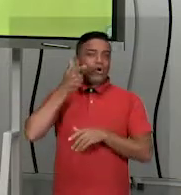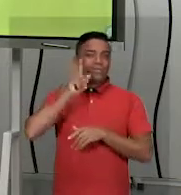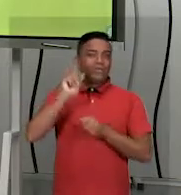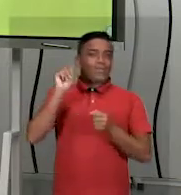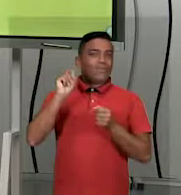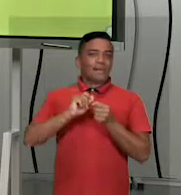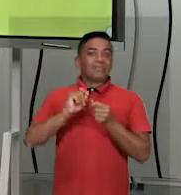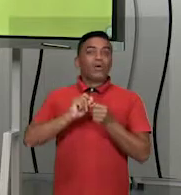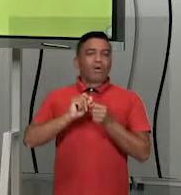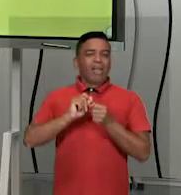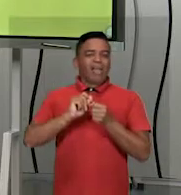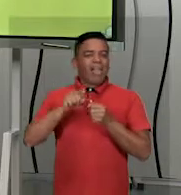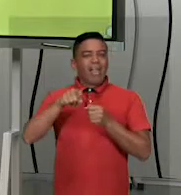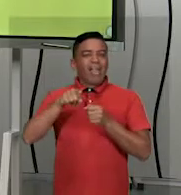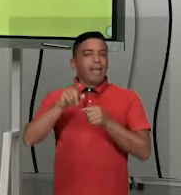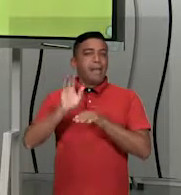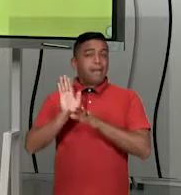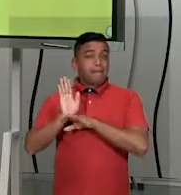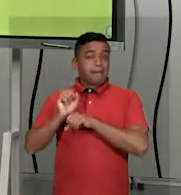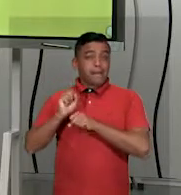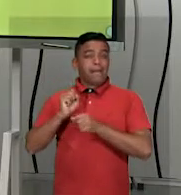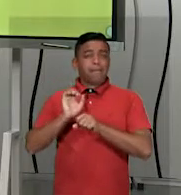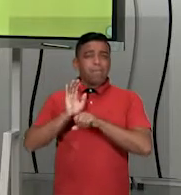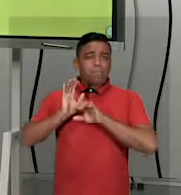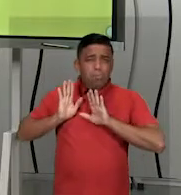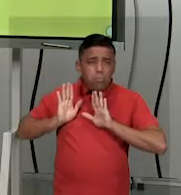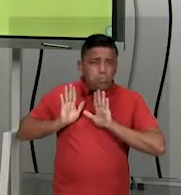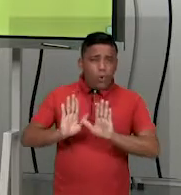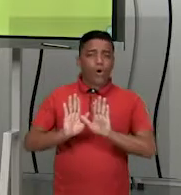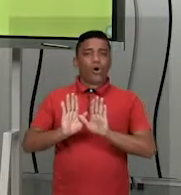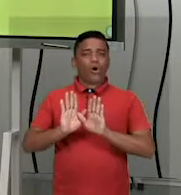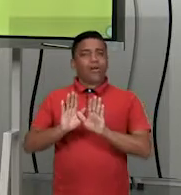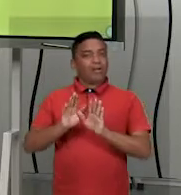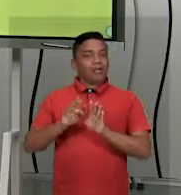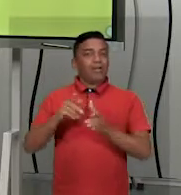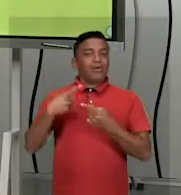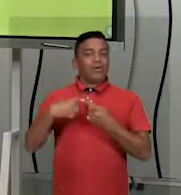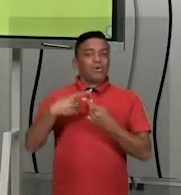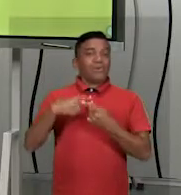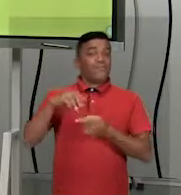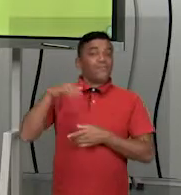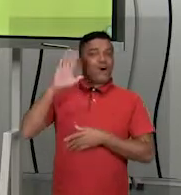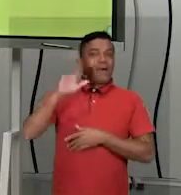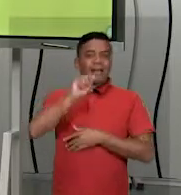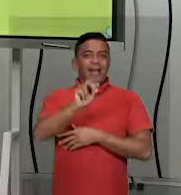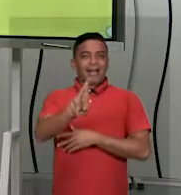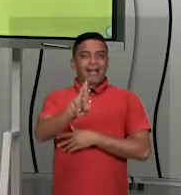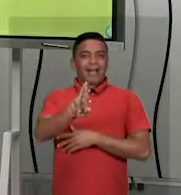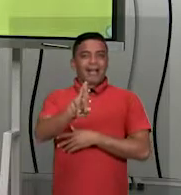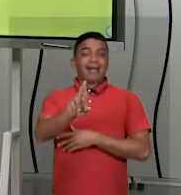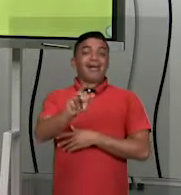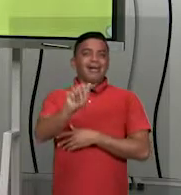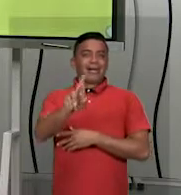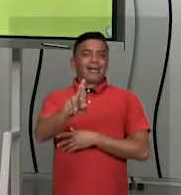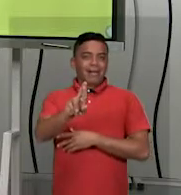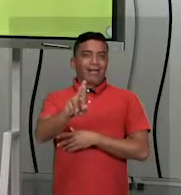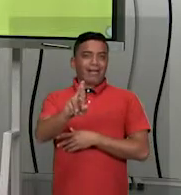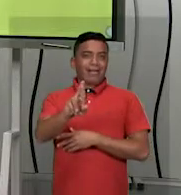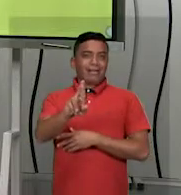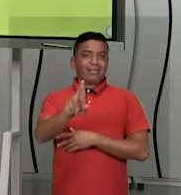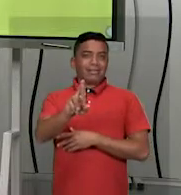sobre o meio. Ele empurrou o meio que estava aqui do lado de fora. Seria o ar nesse